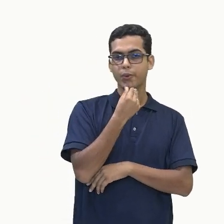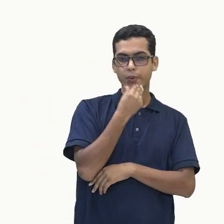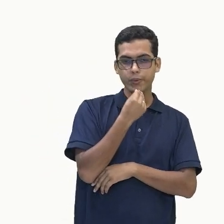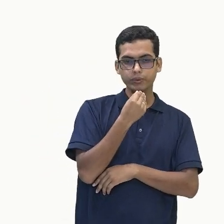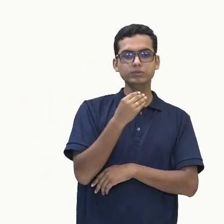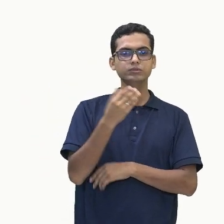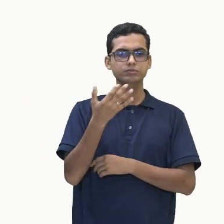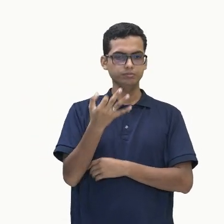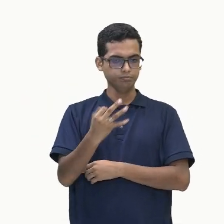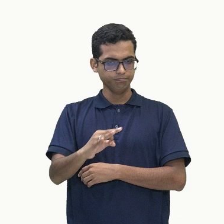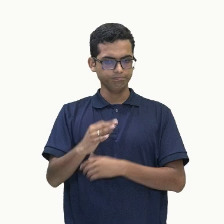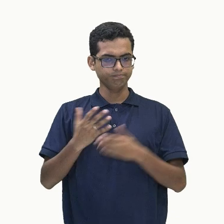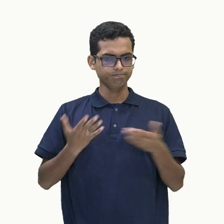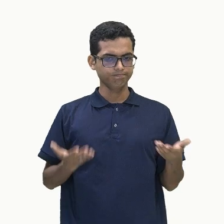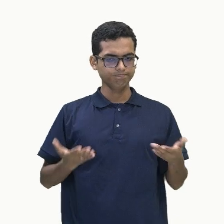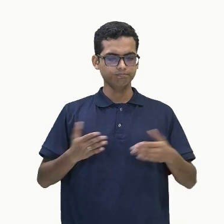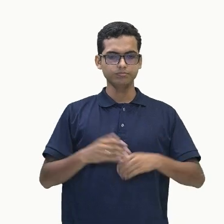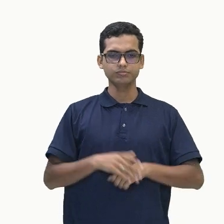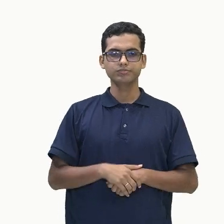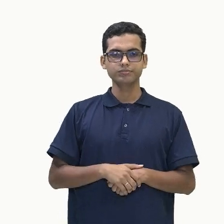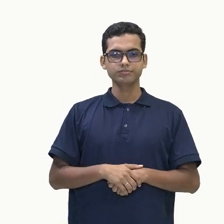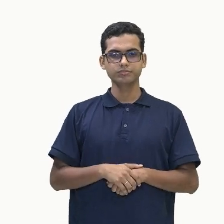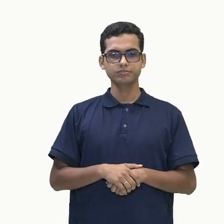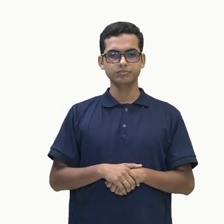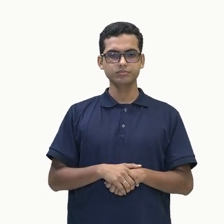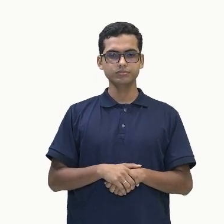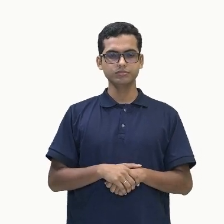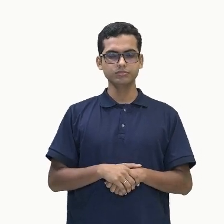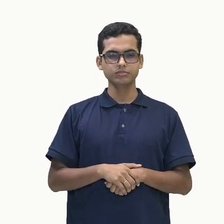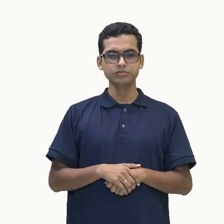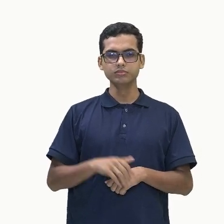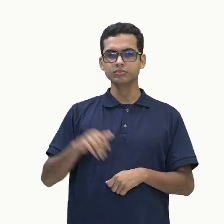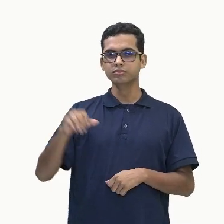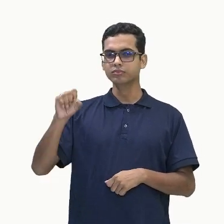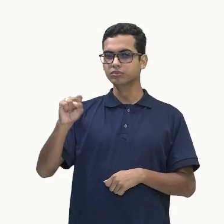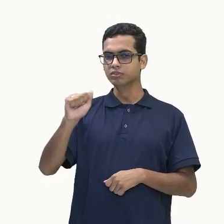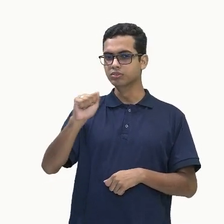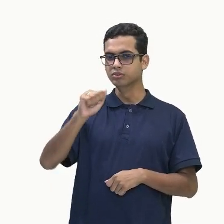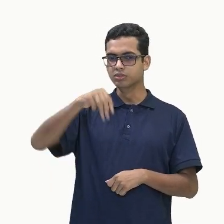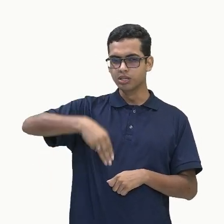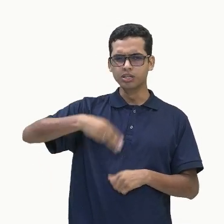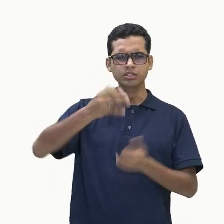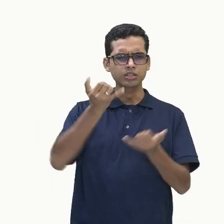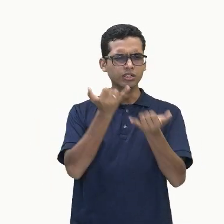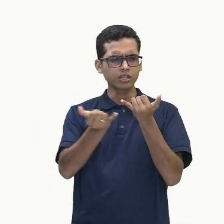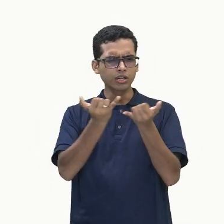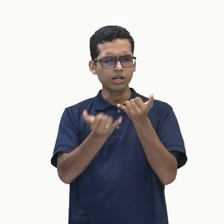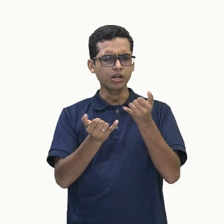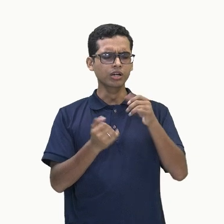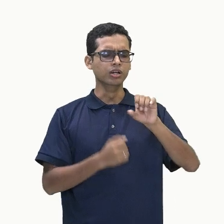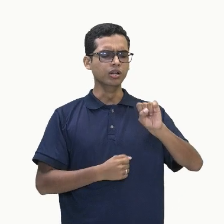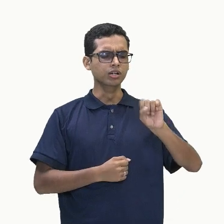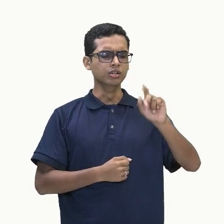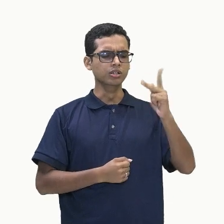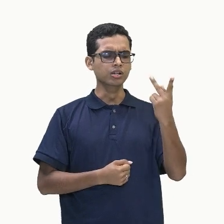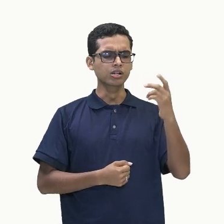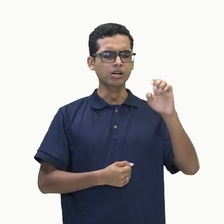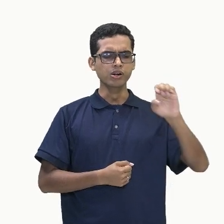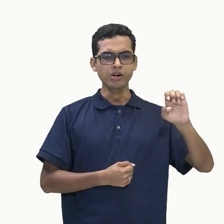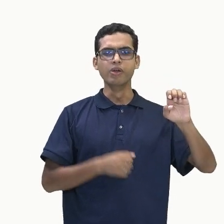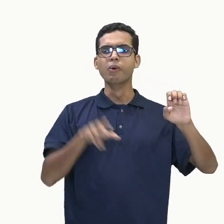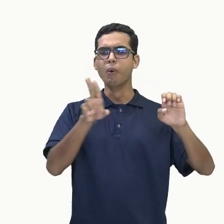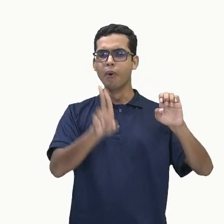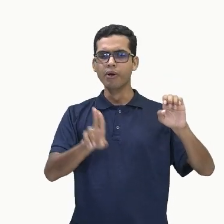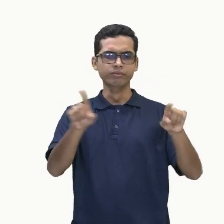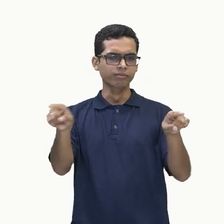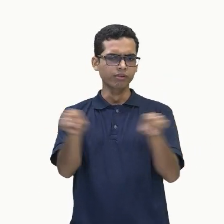Sam. E aí nós temos aqui, Sam é como se fosse she, ok? E aqui nós utilizamos também o